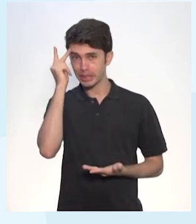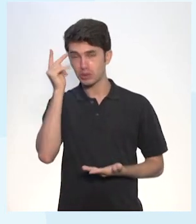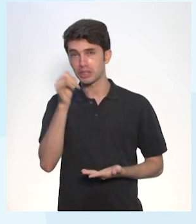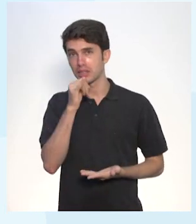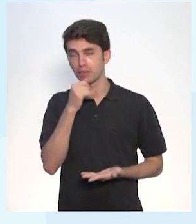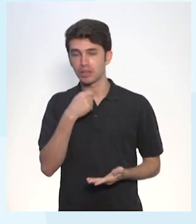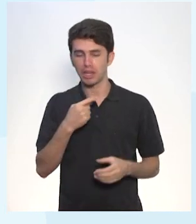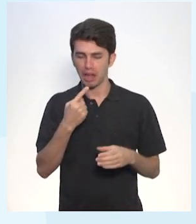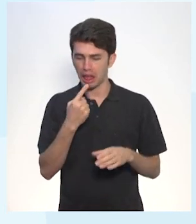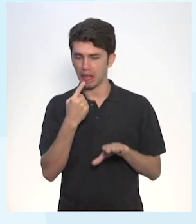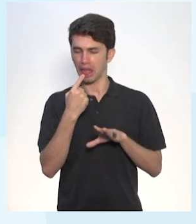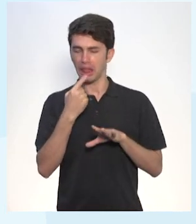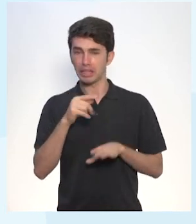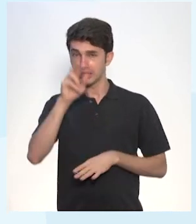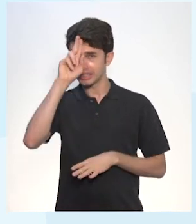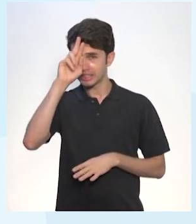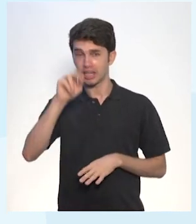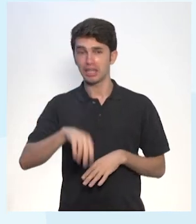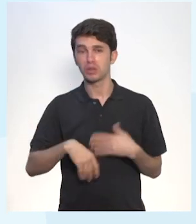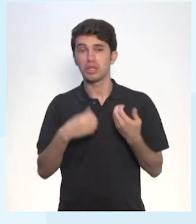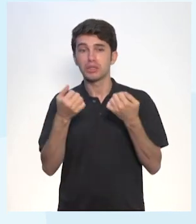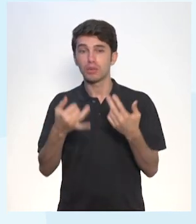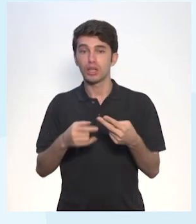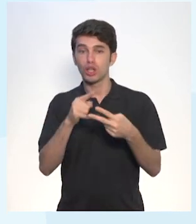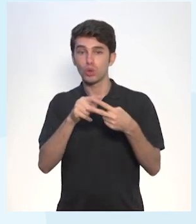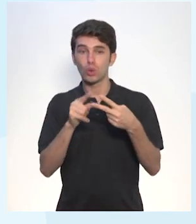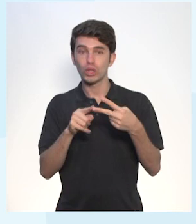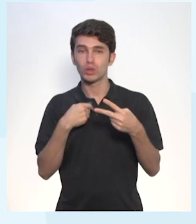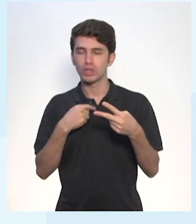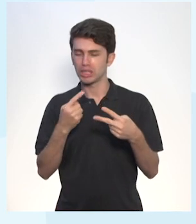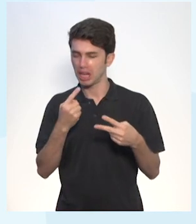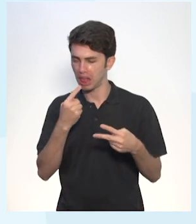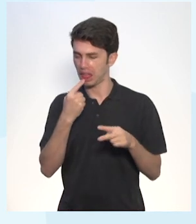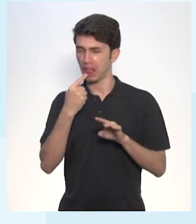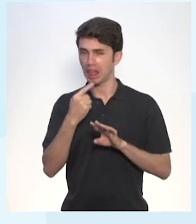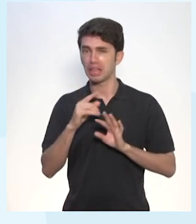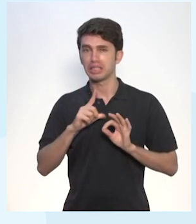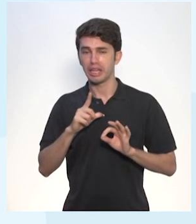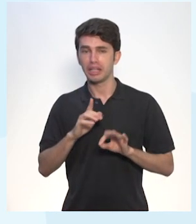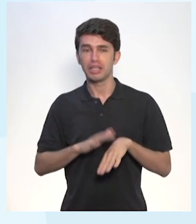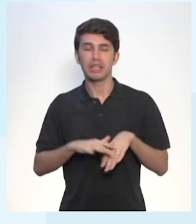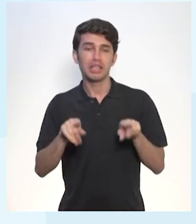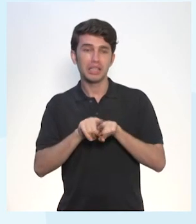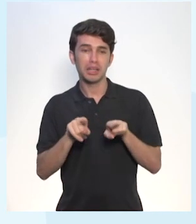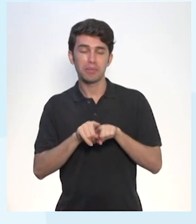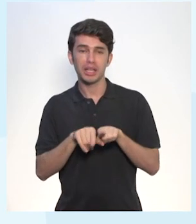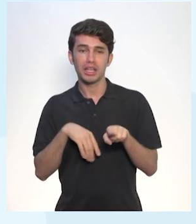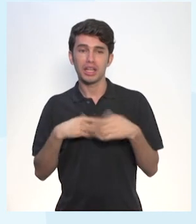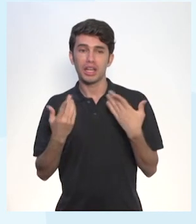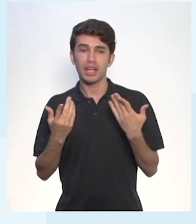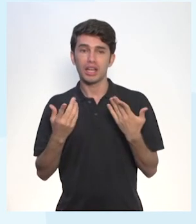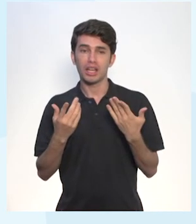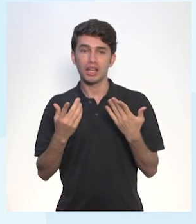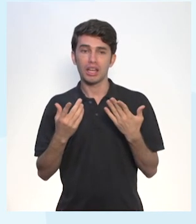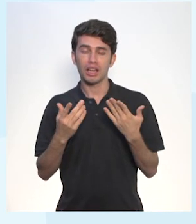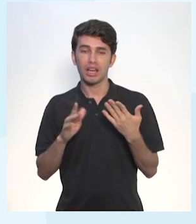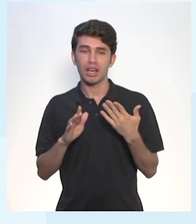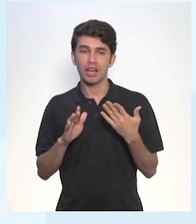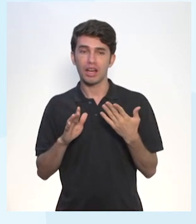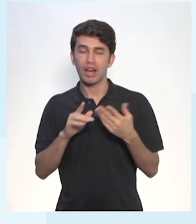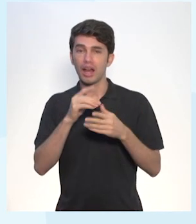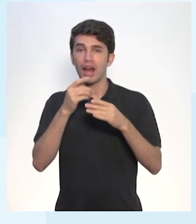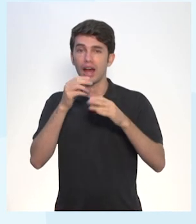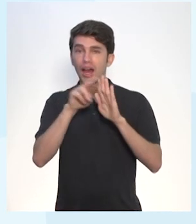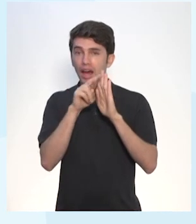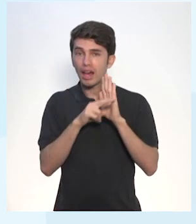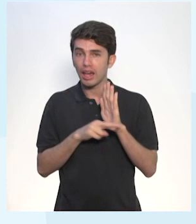de insetos, conte duas coisas que fazem você sentir nojo. E aqui, por último, é a regra do jogo, que, na verdade, a